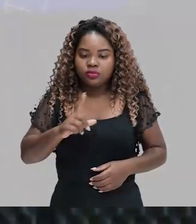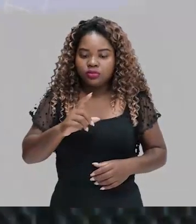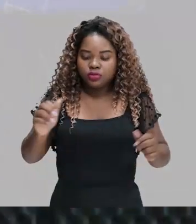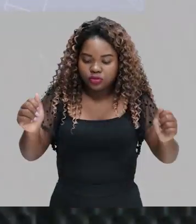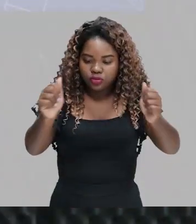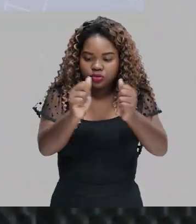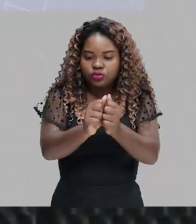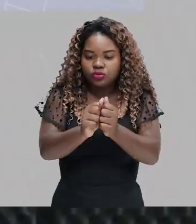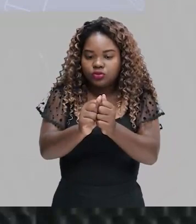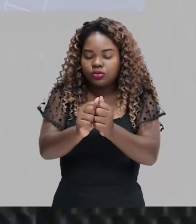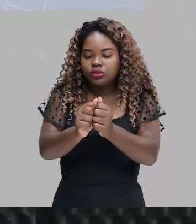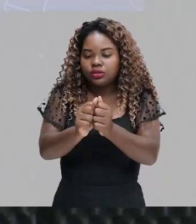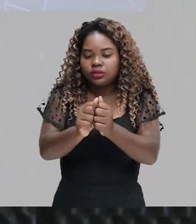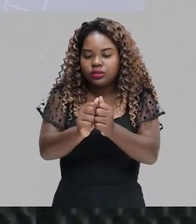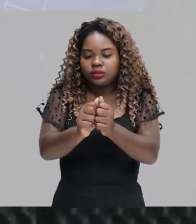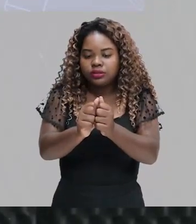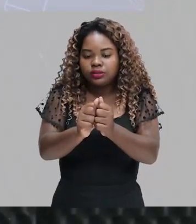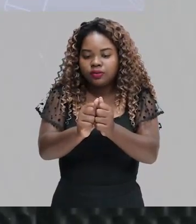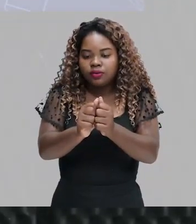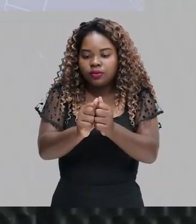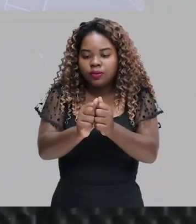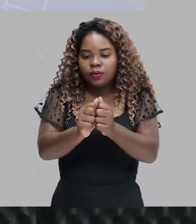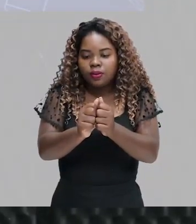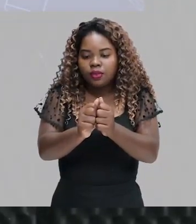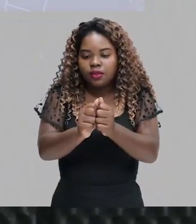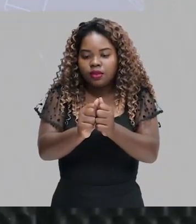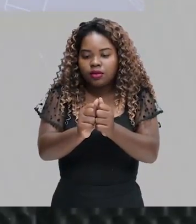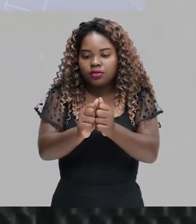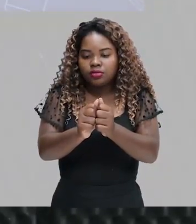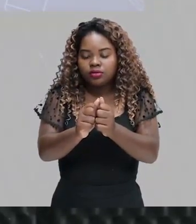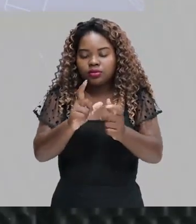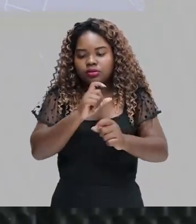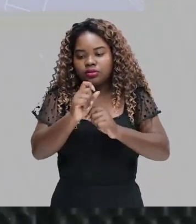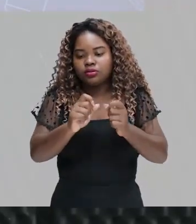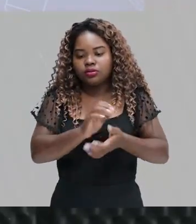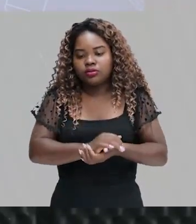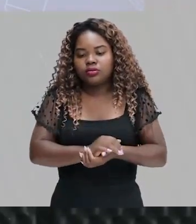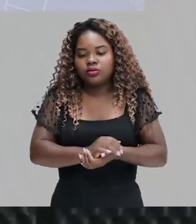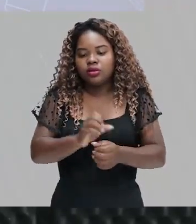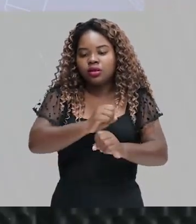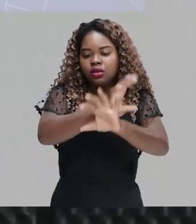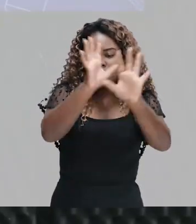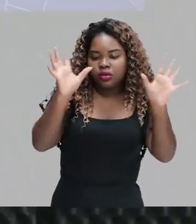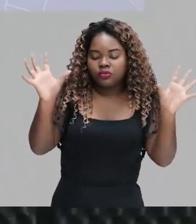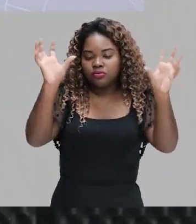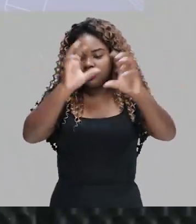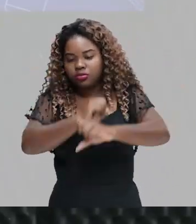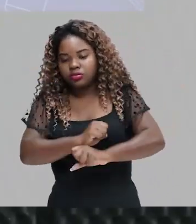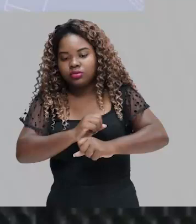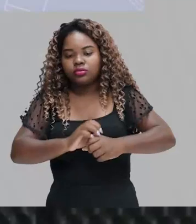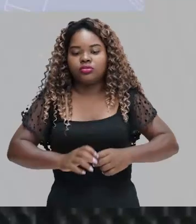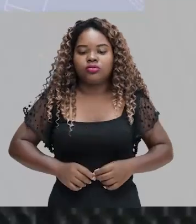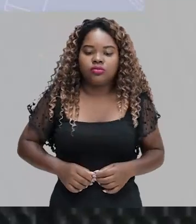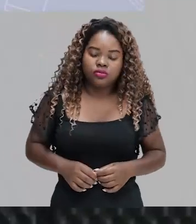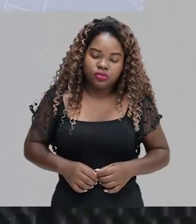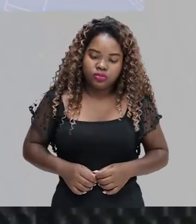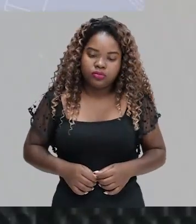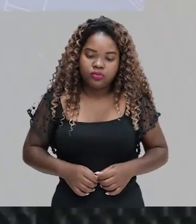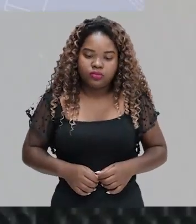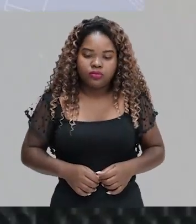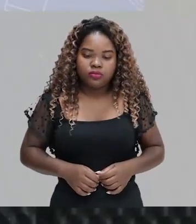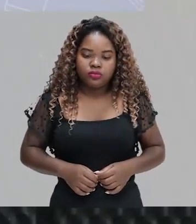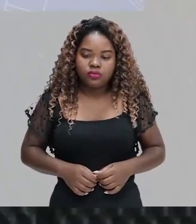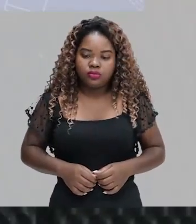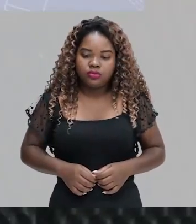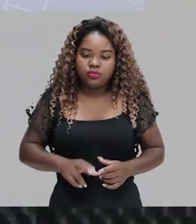mundo junto, né, todo mundo junto e eu começasse a dar a noção de claro e escuro, onde um estivesse na frente, outro mais atrás. E